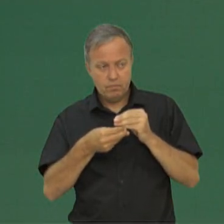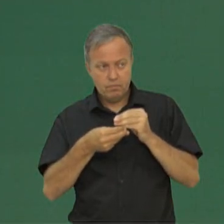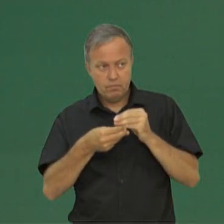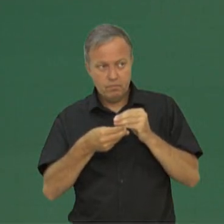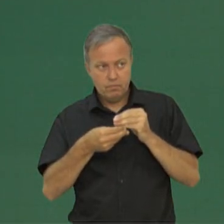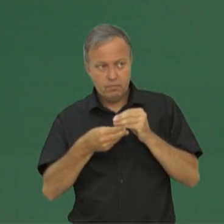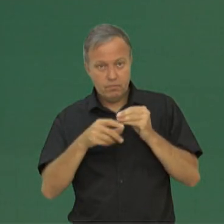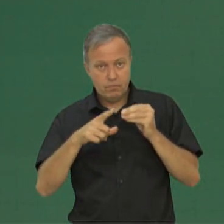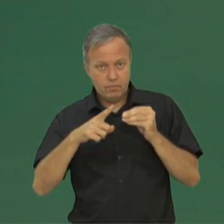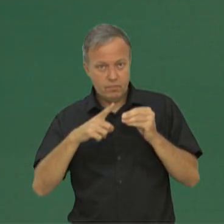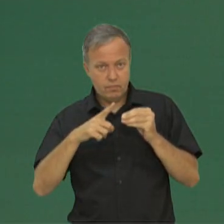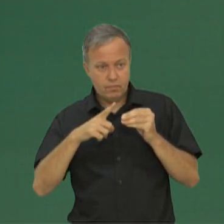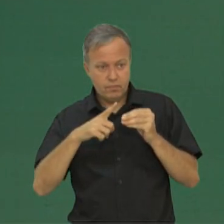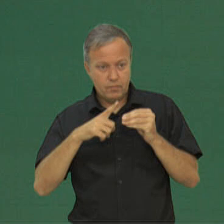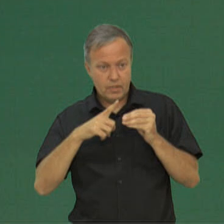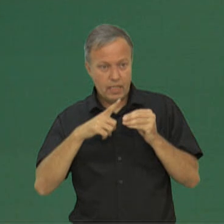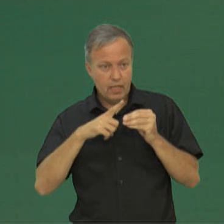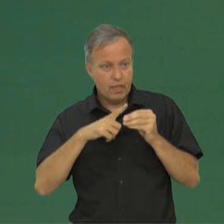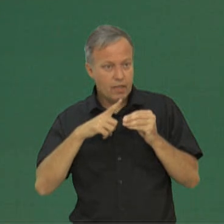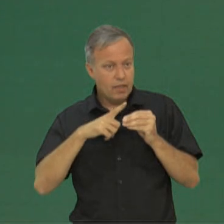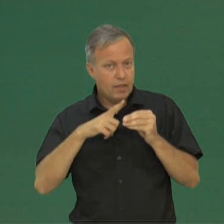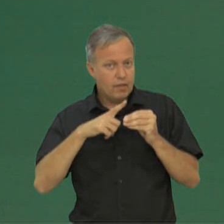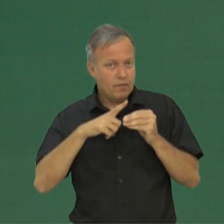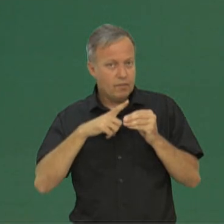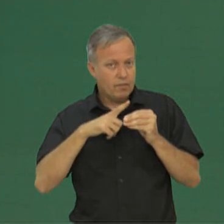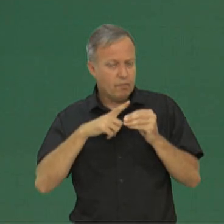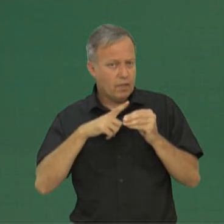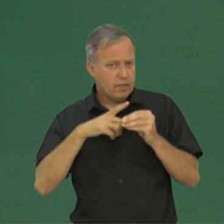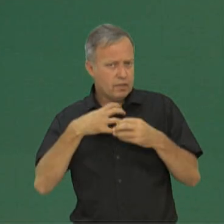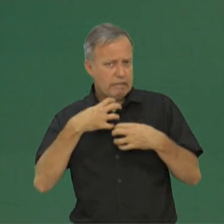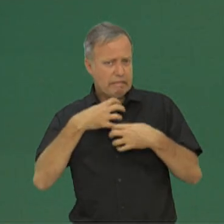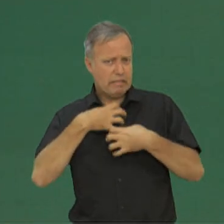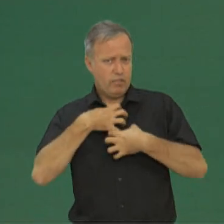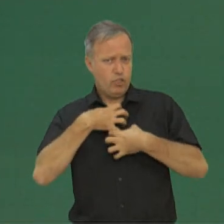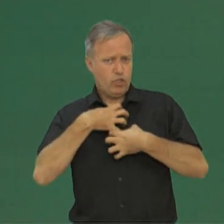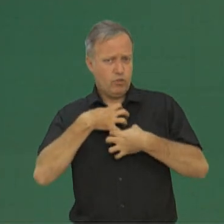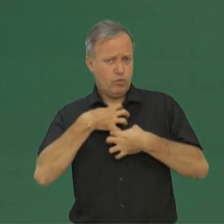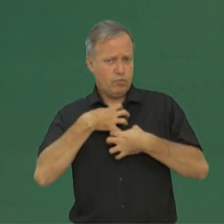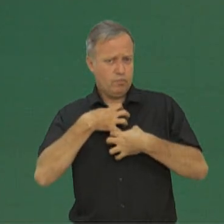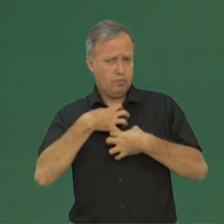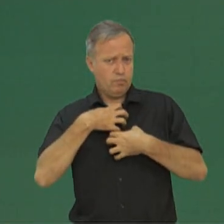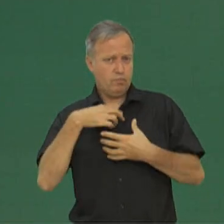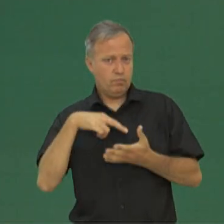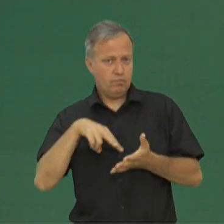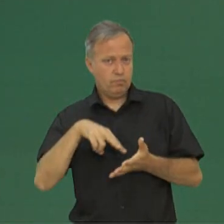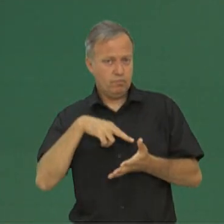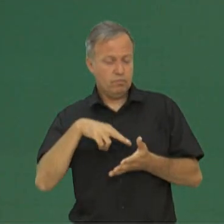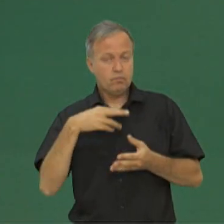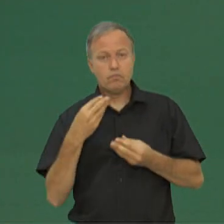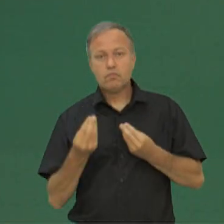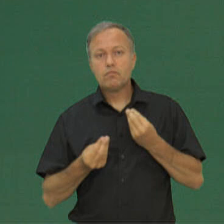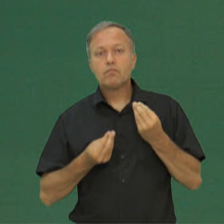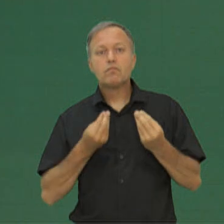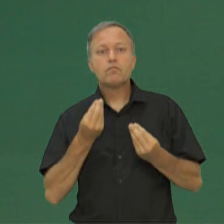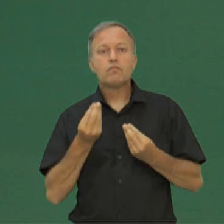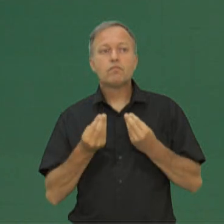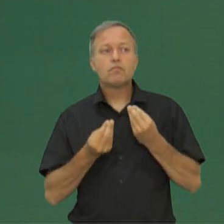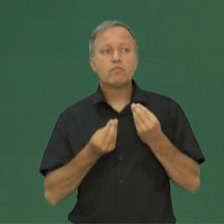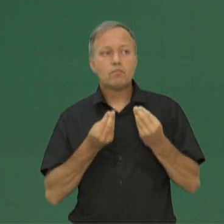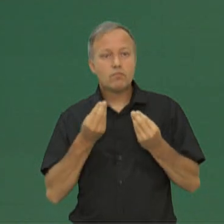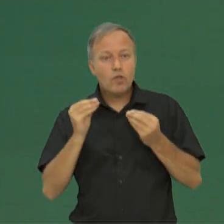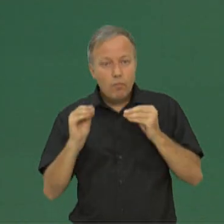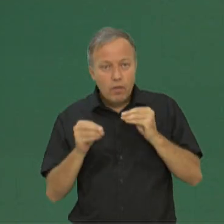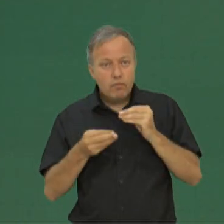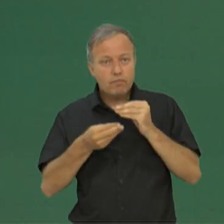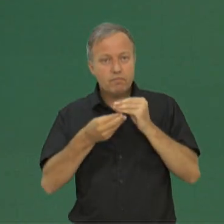temos mais dramaticidade na obra da dança, ok? E como foi feita essa dramaticidade, professora? Como é que